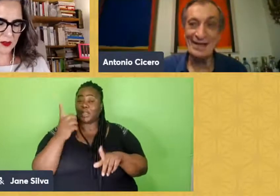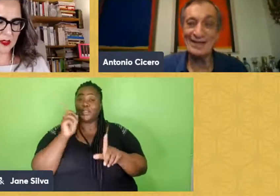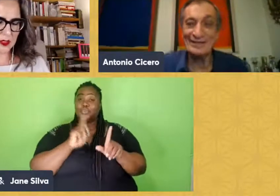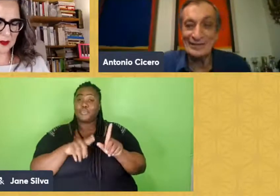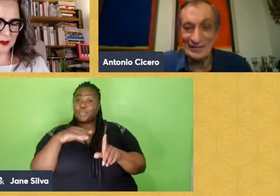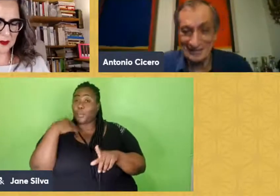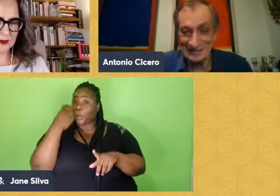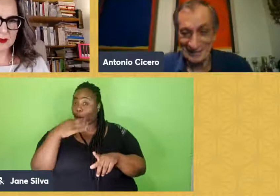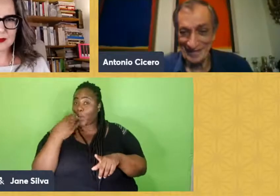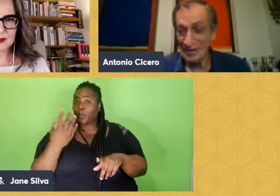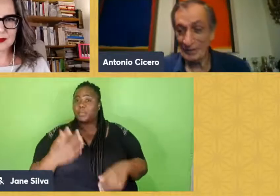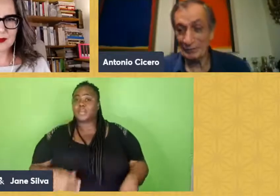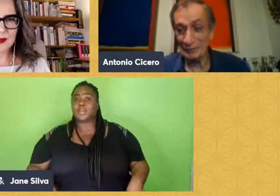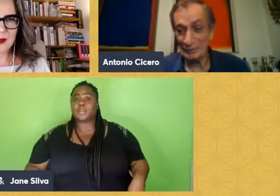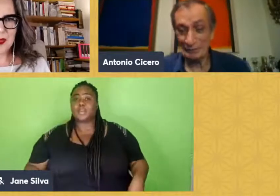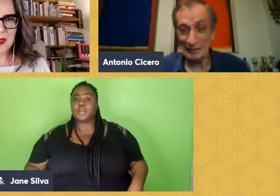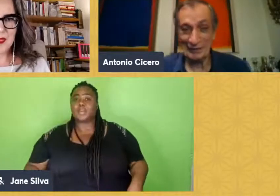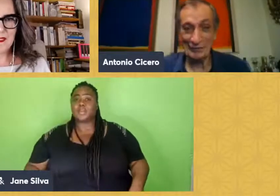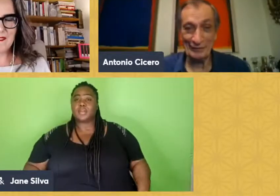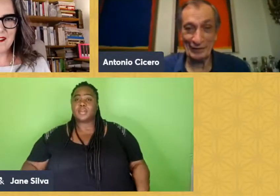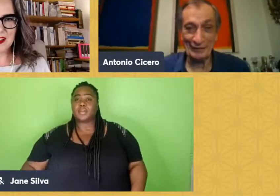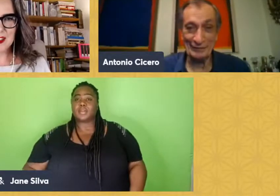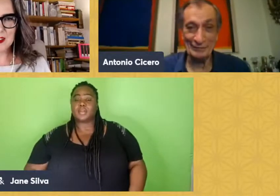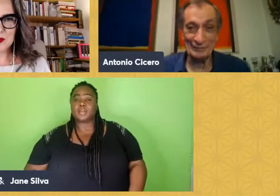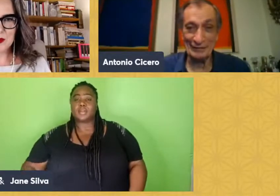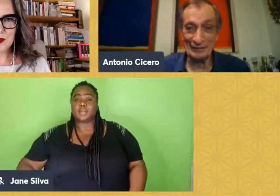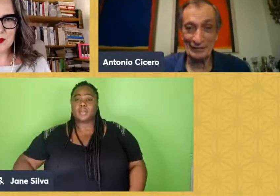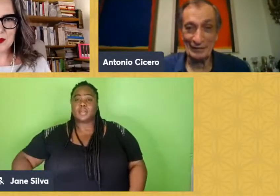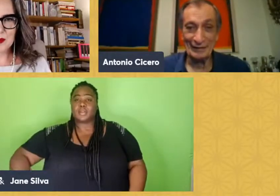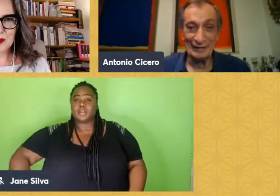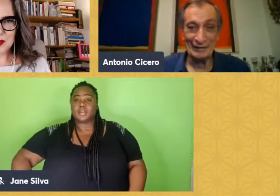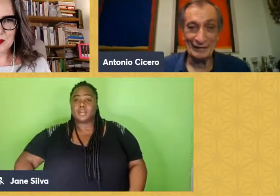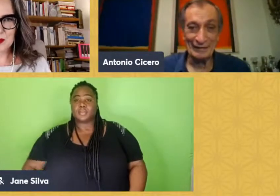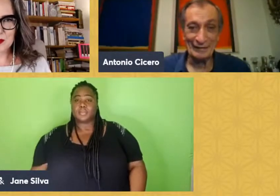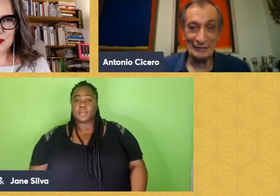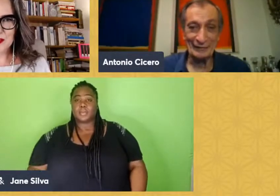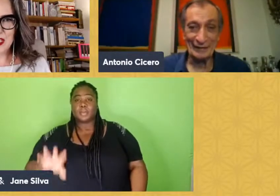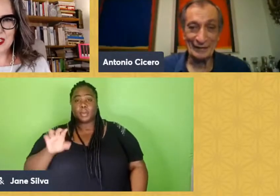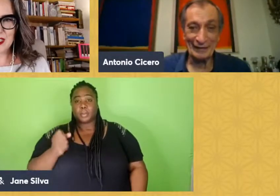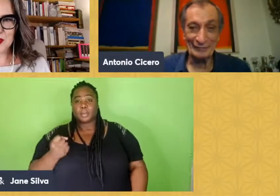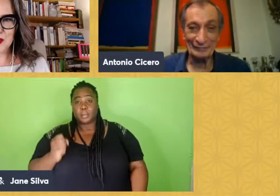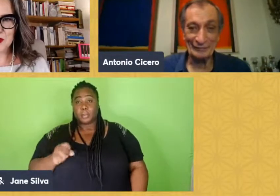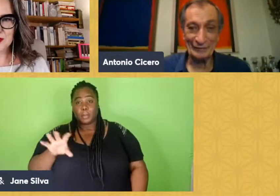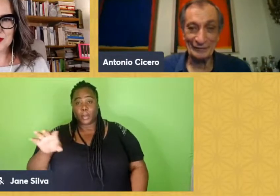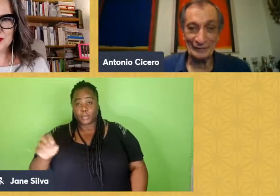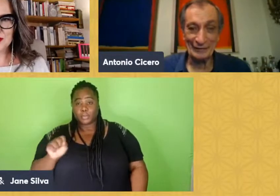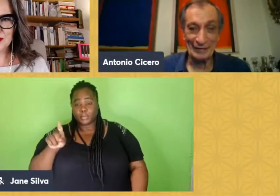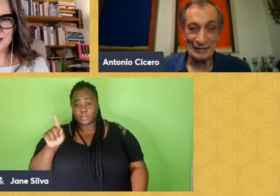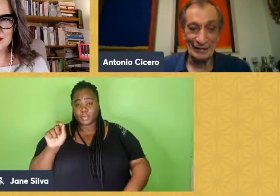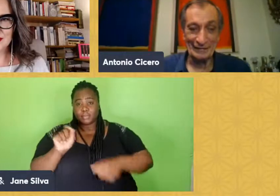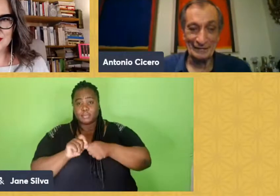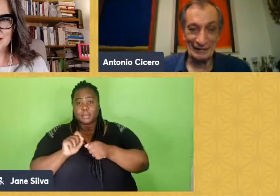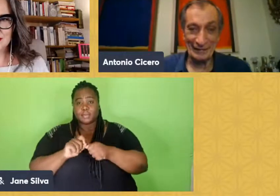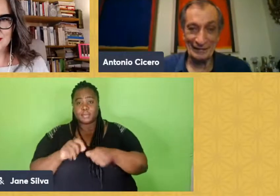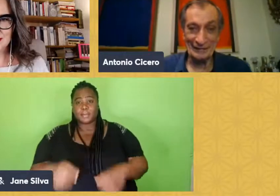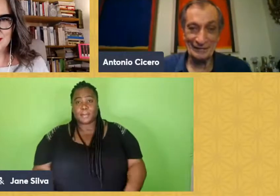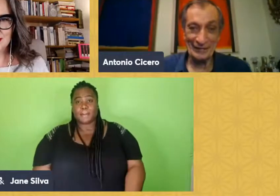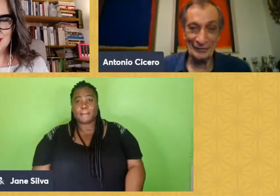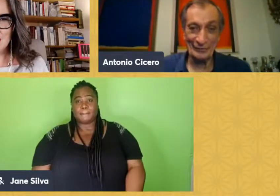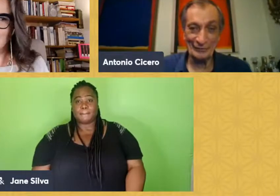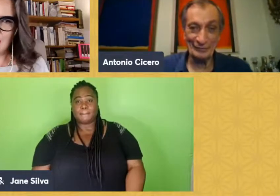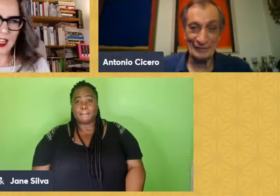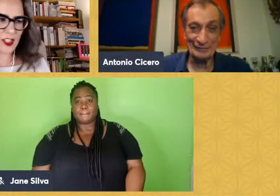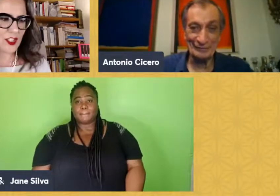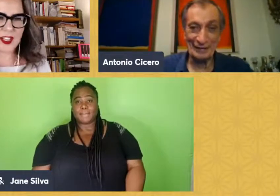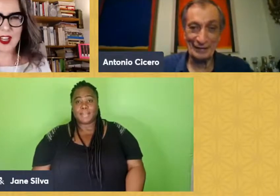canção. Eu posso pegar uma letra minha. Você faria isso? Vocês